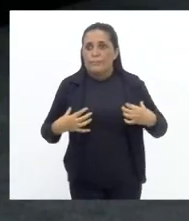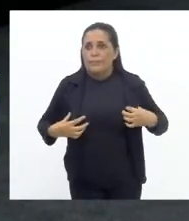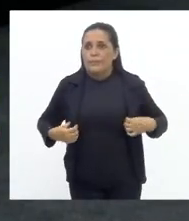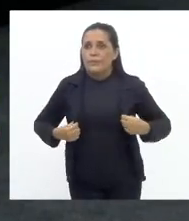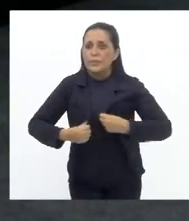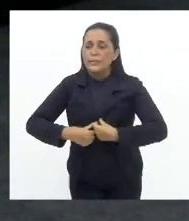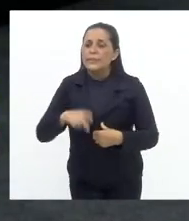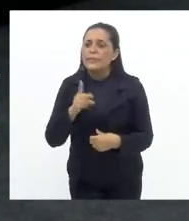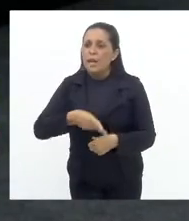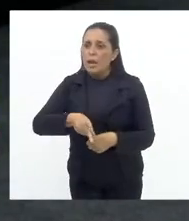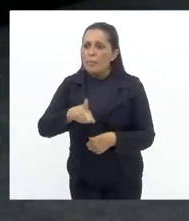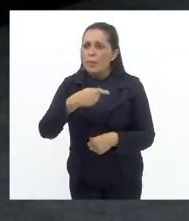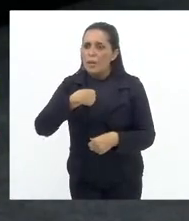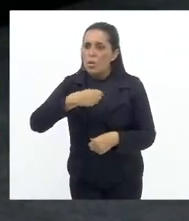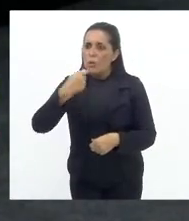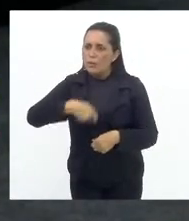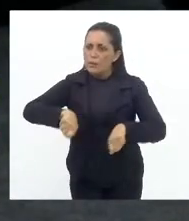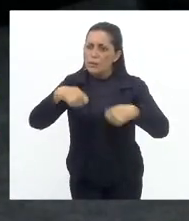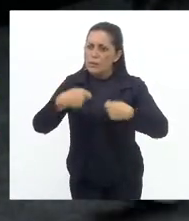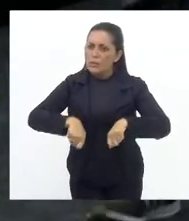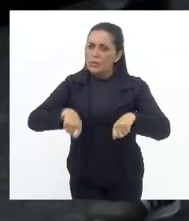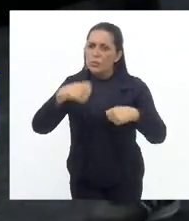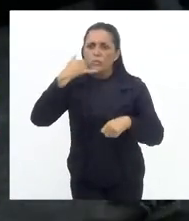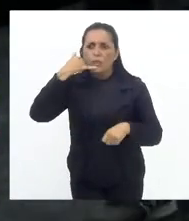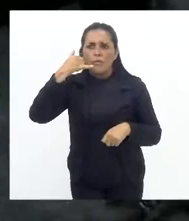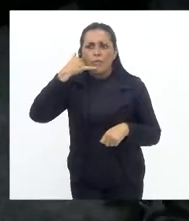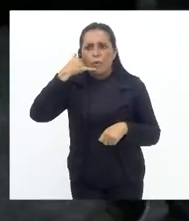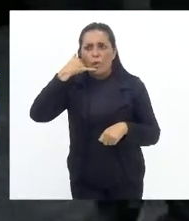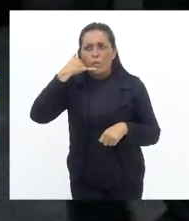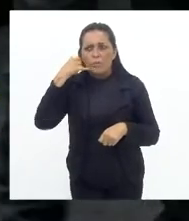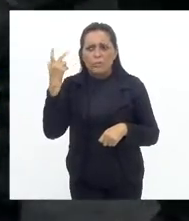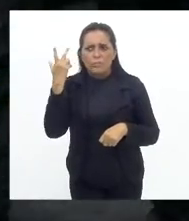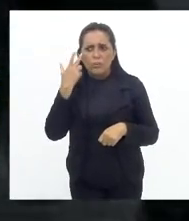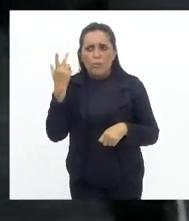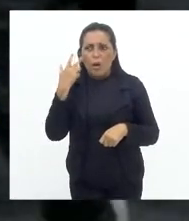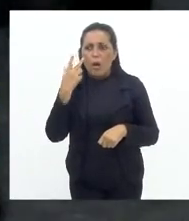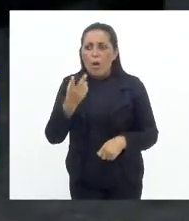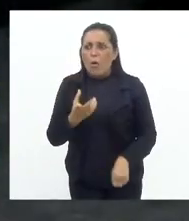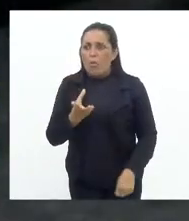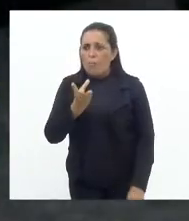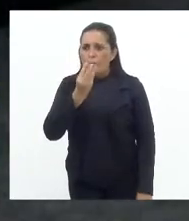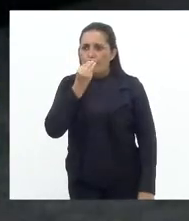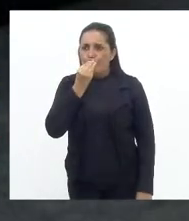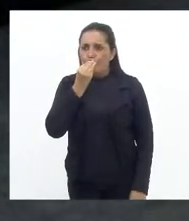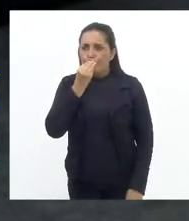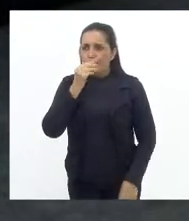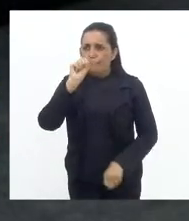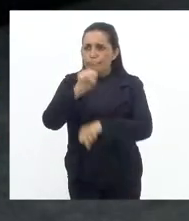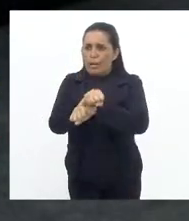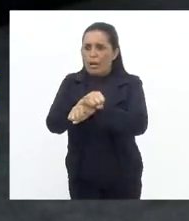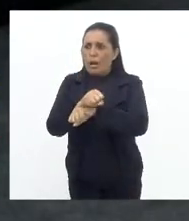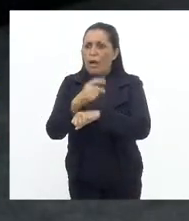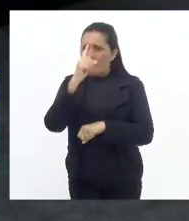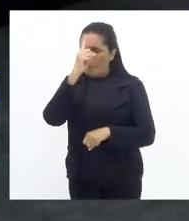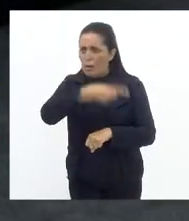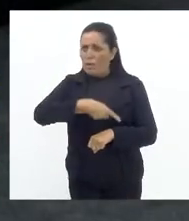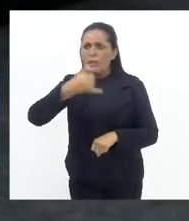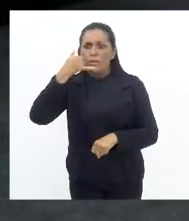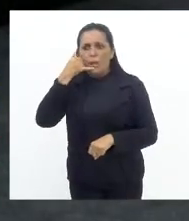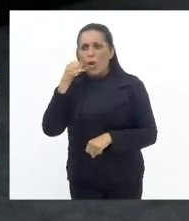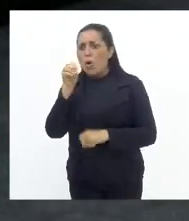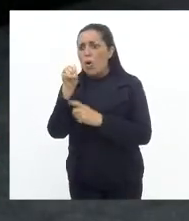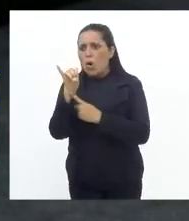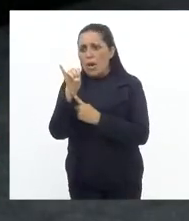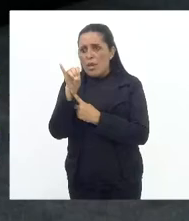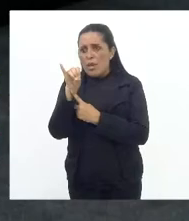E todas as vezes que necessito eu desse telefone tradicional charuto E aí mandei ligar para empresa